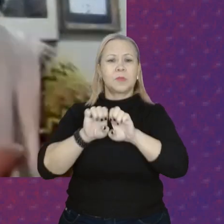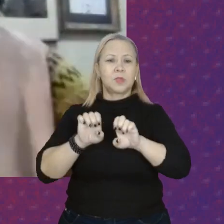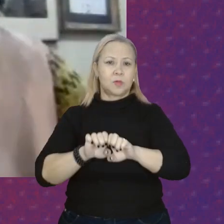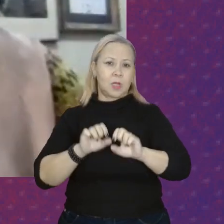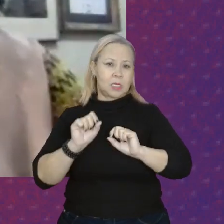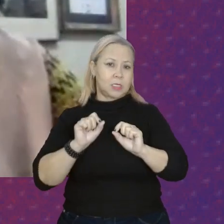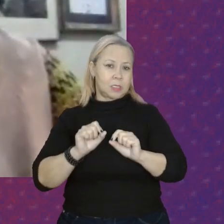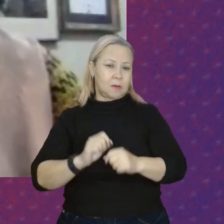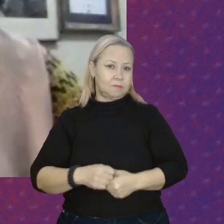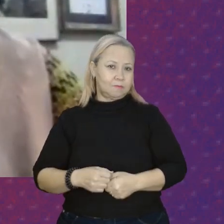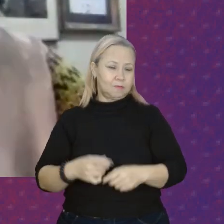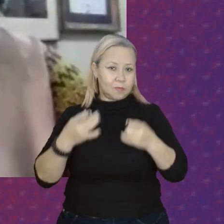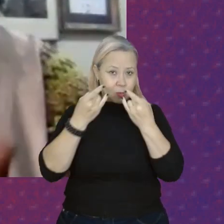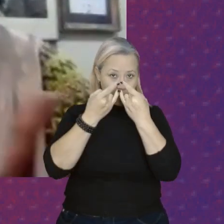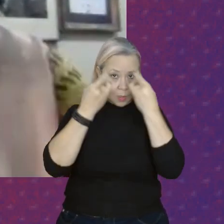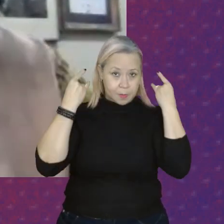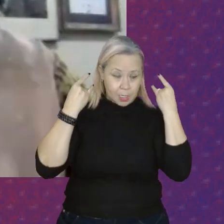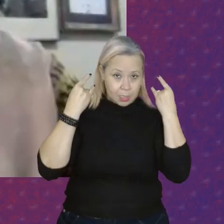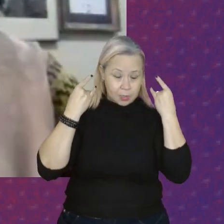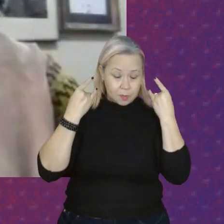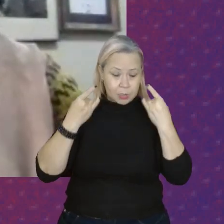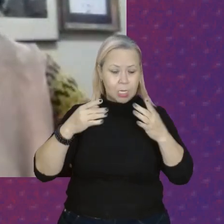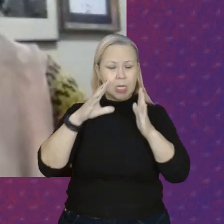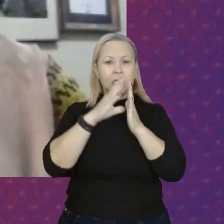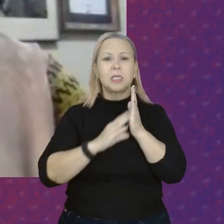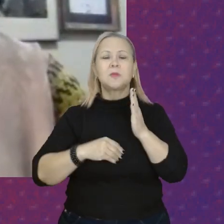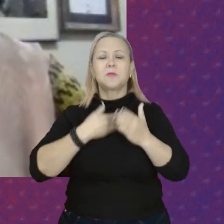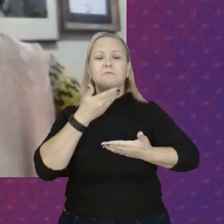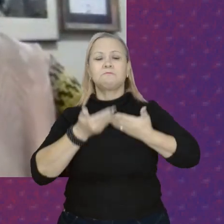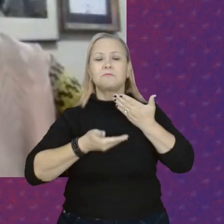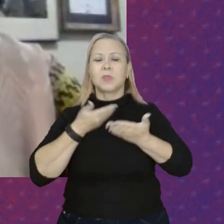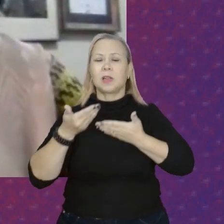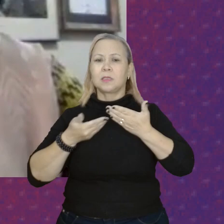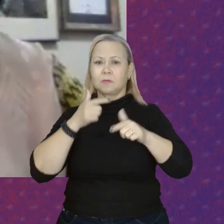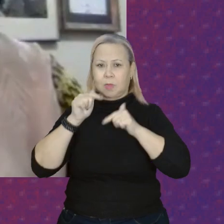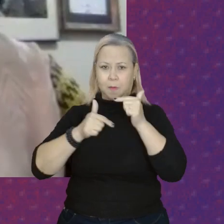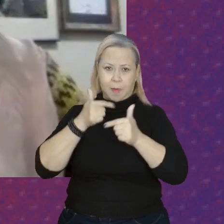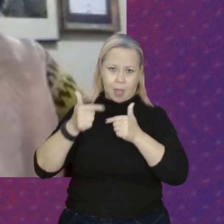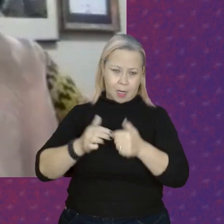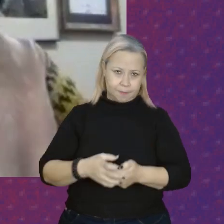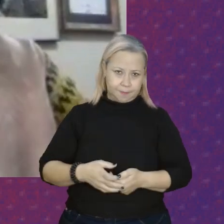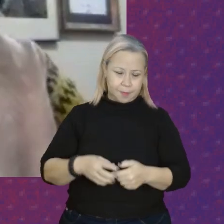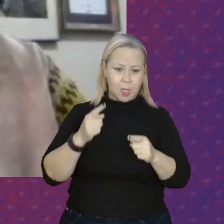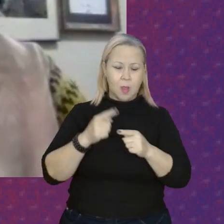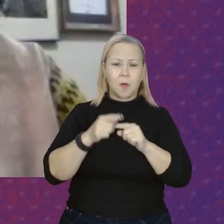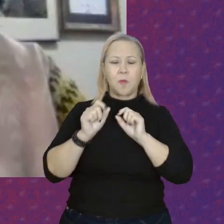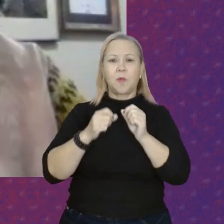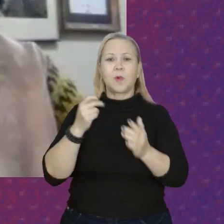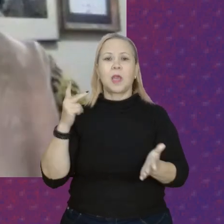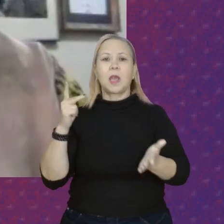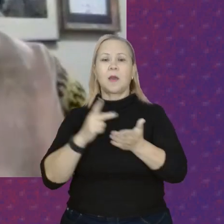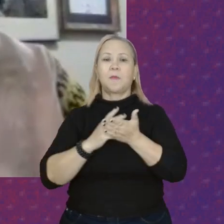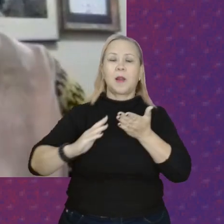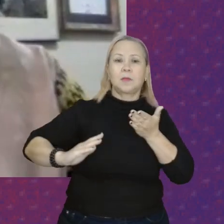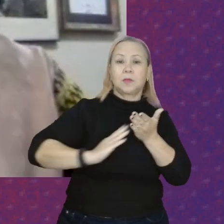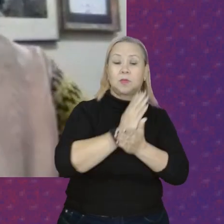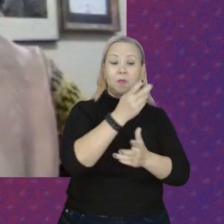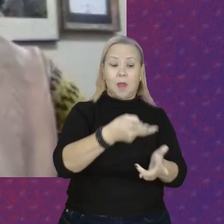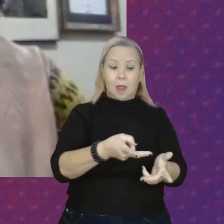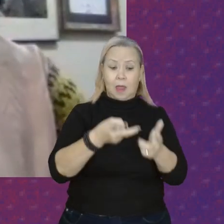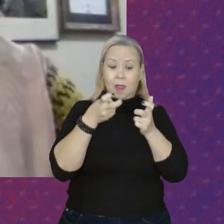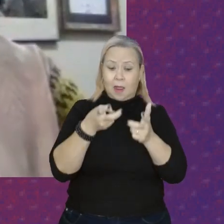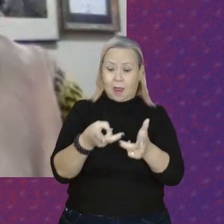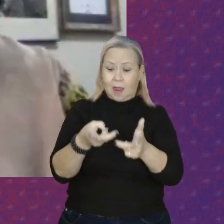do capitalismo, né? Desse modelo de relações de trabalho. Porque, para legitimar a exploração,